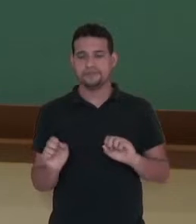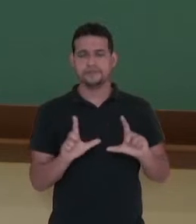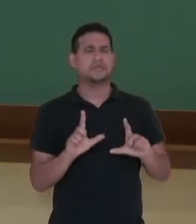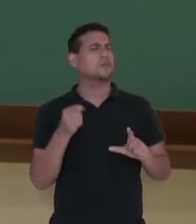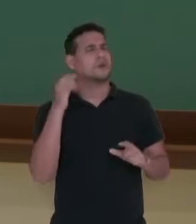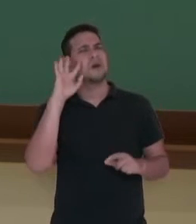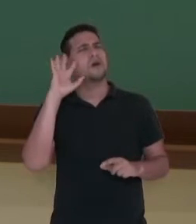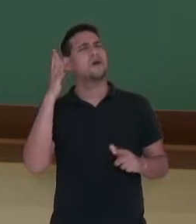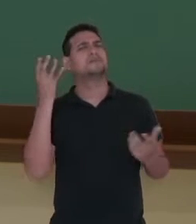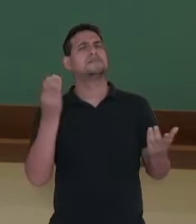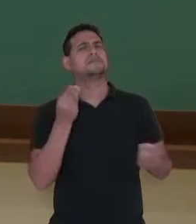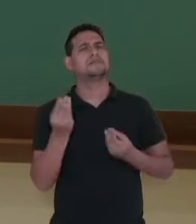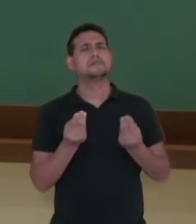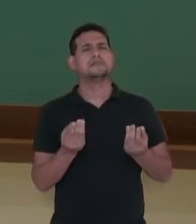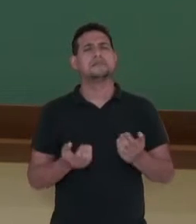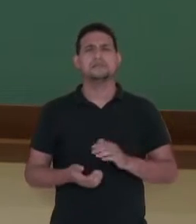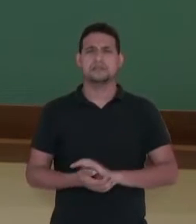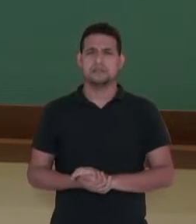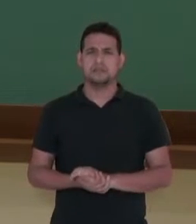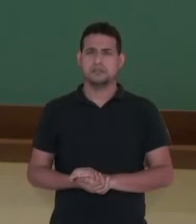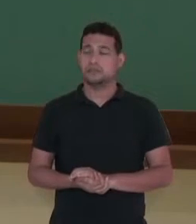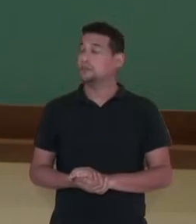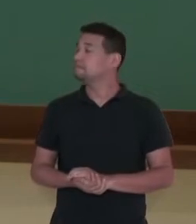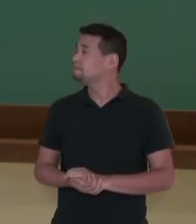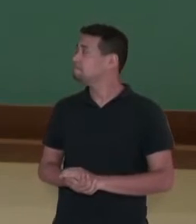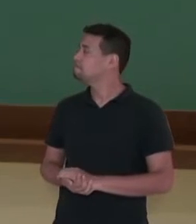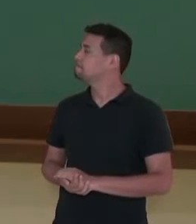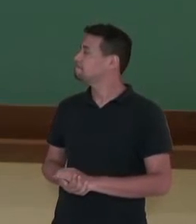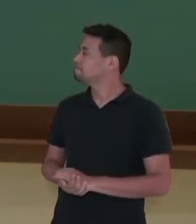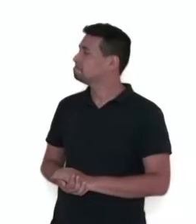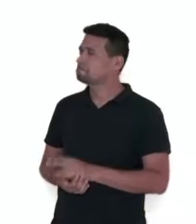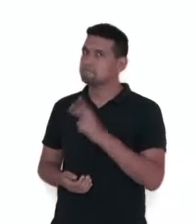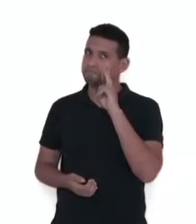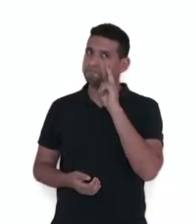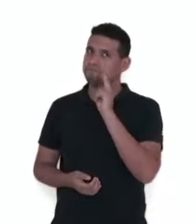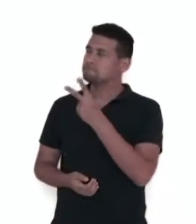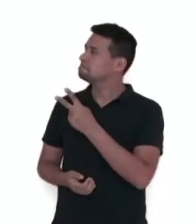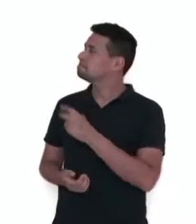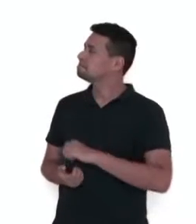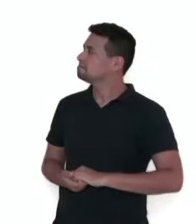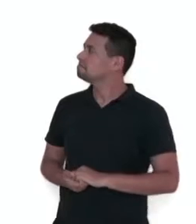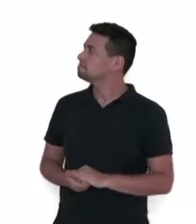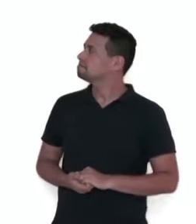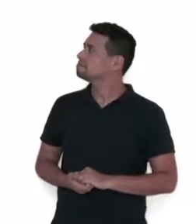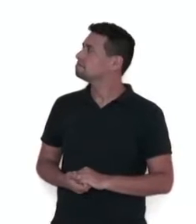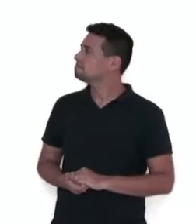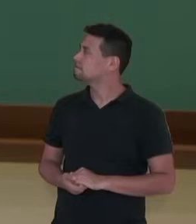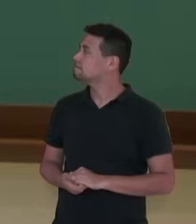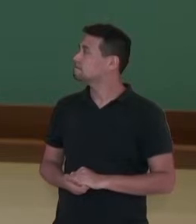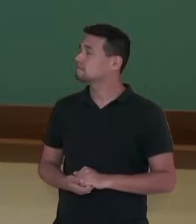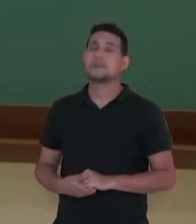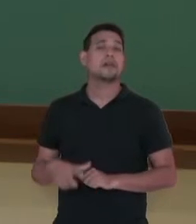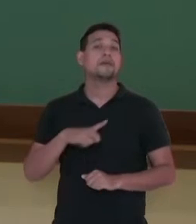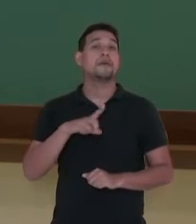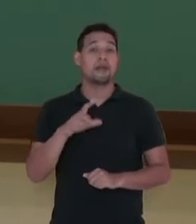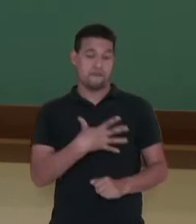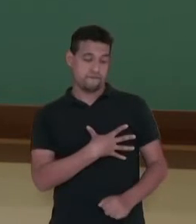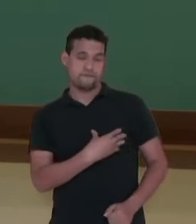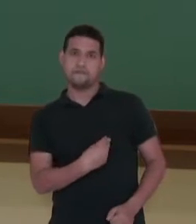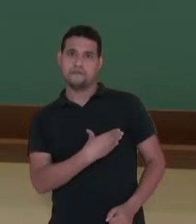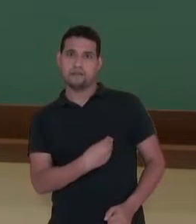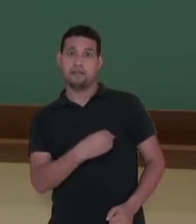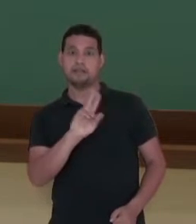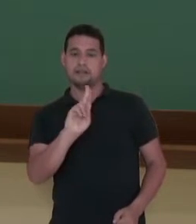que aconteceu então. Ella quedó embarazada de mí. Então temos aí la hija contando